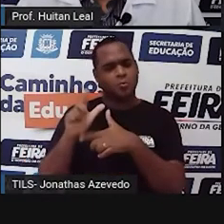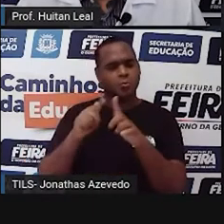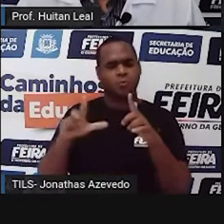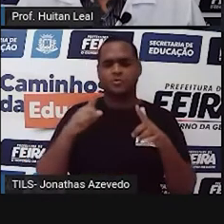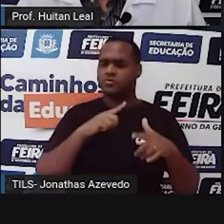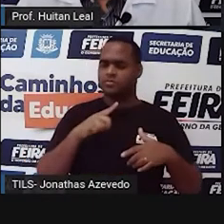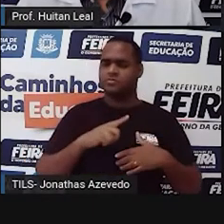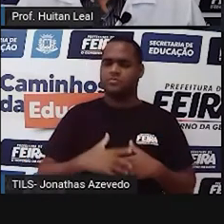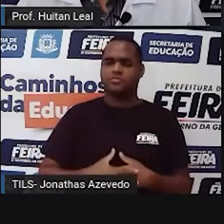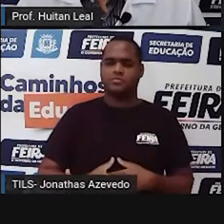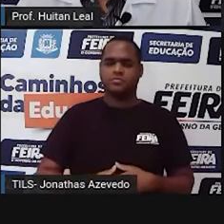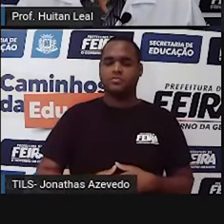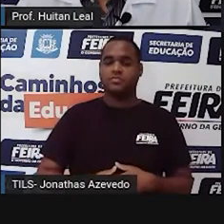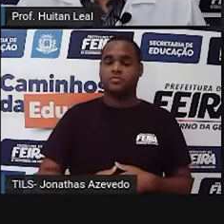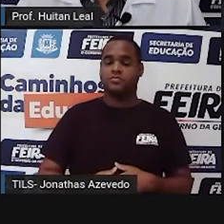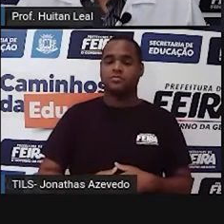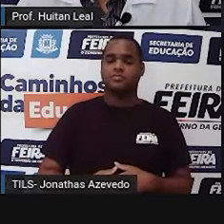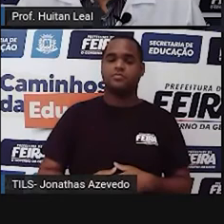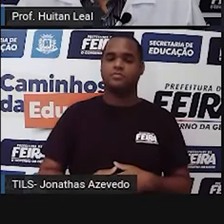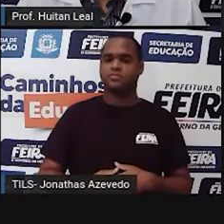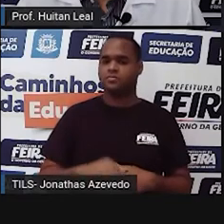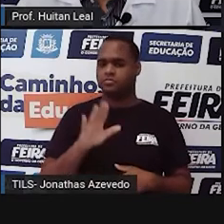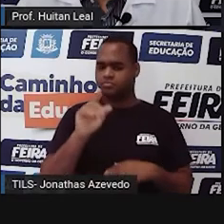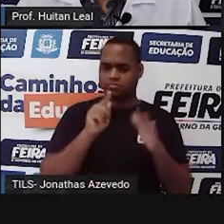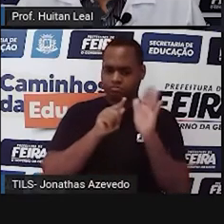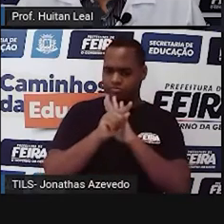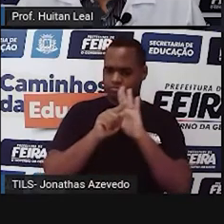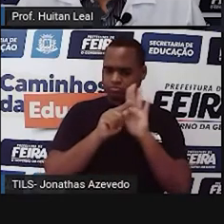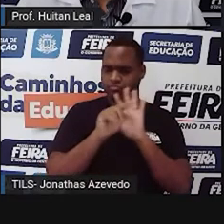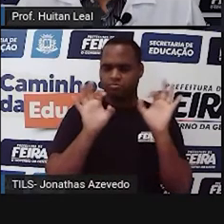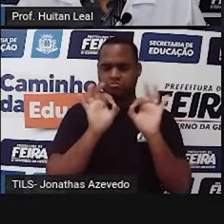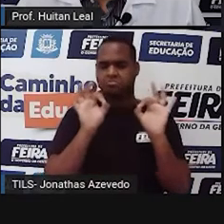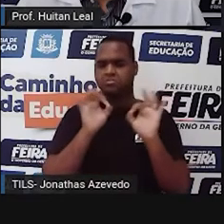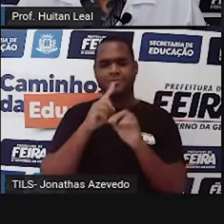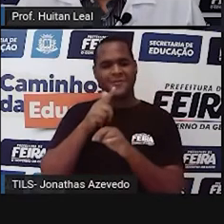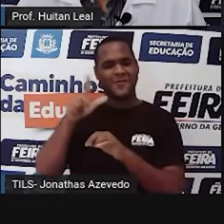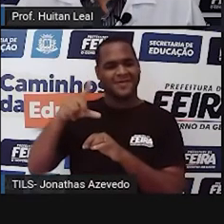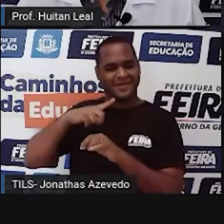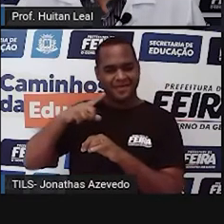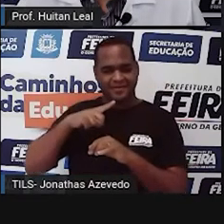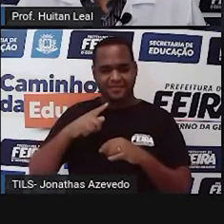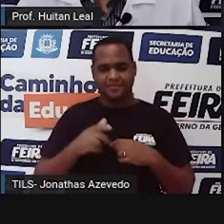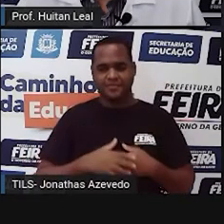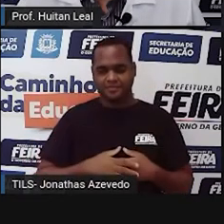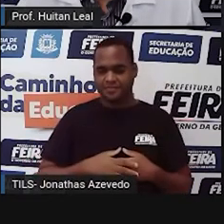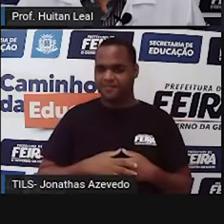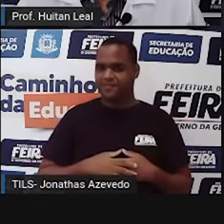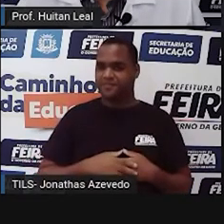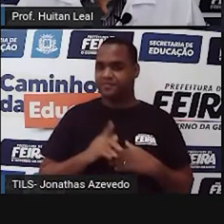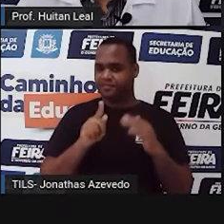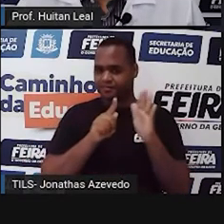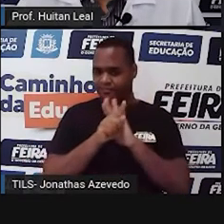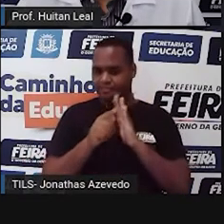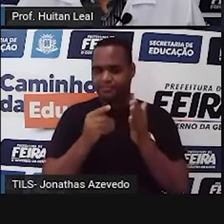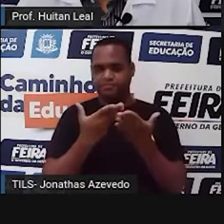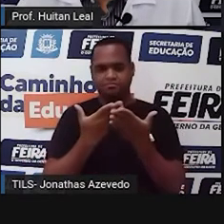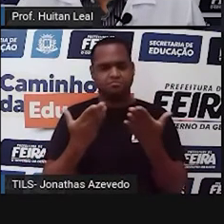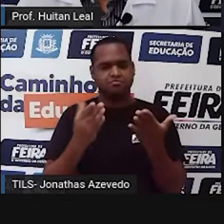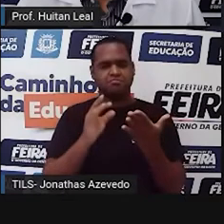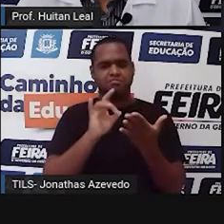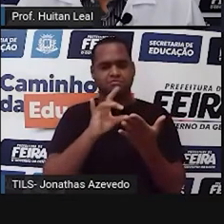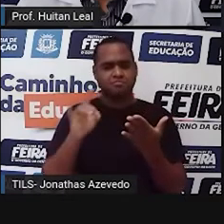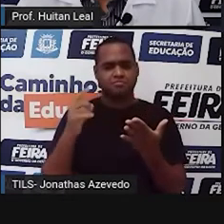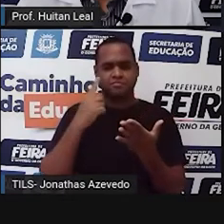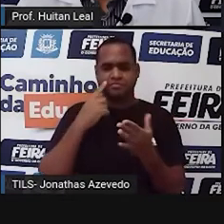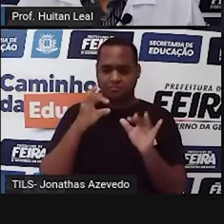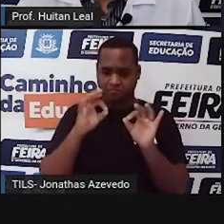outros. Bem, se não houver mais perguntas, vamos para o próximo capítulo. Eu tenho uma pergunta. Sim, Calvin, olha, sim, dando